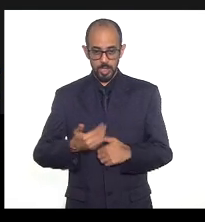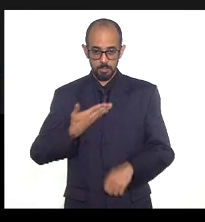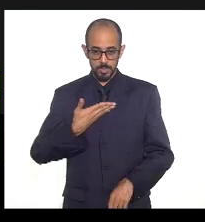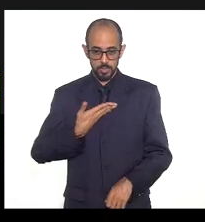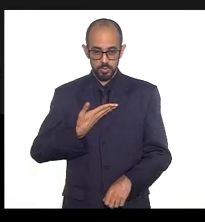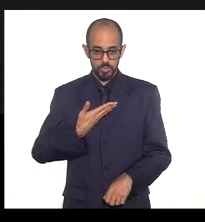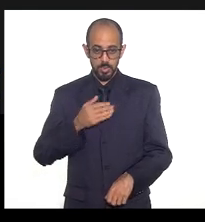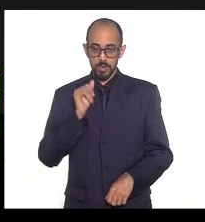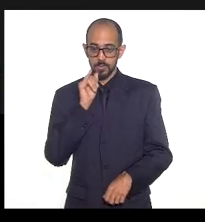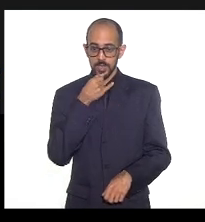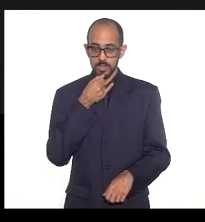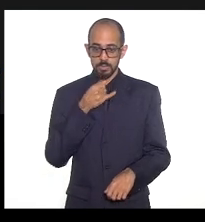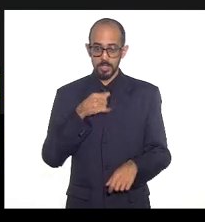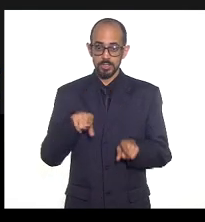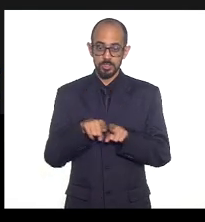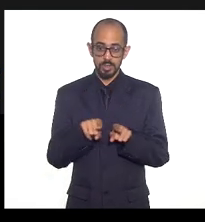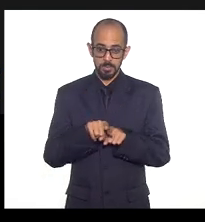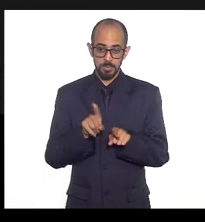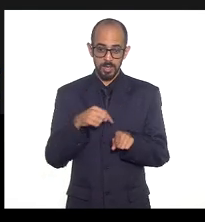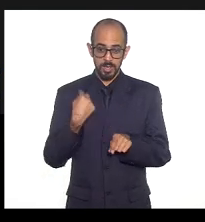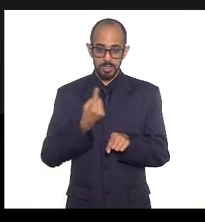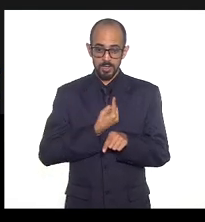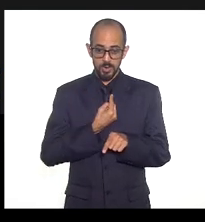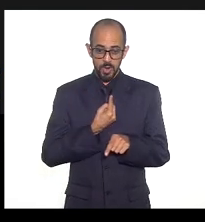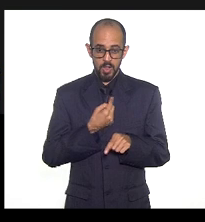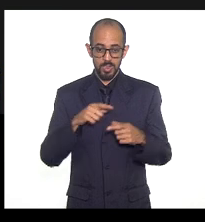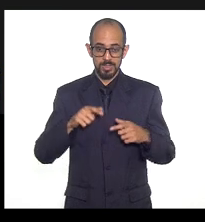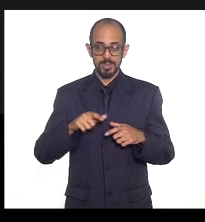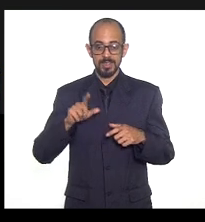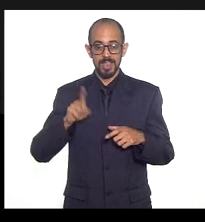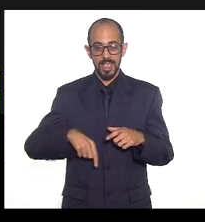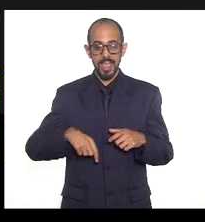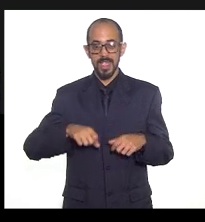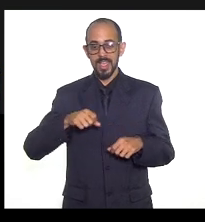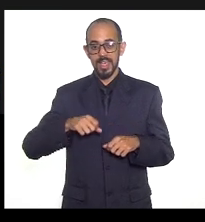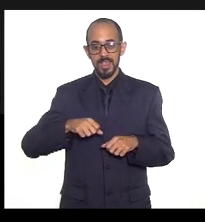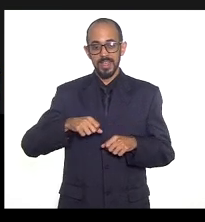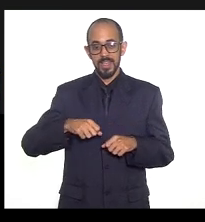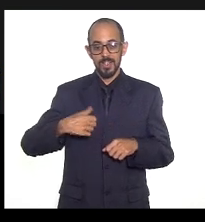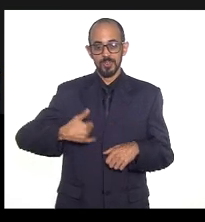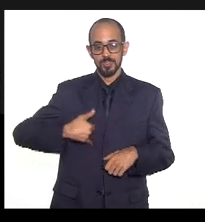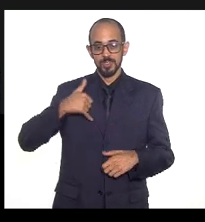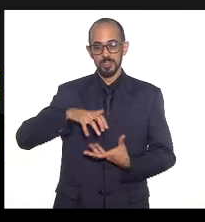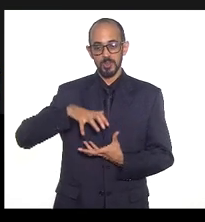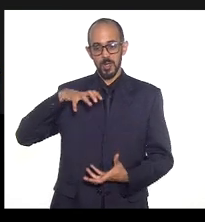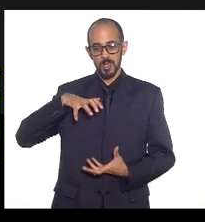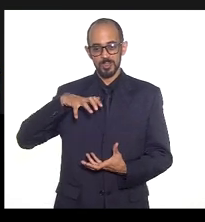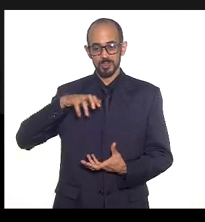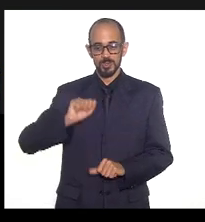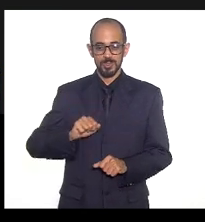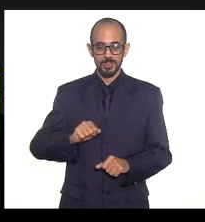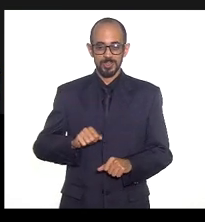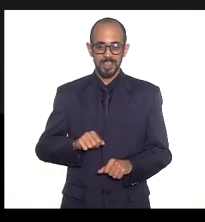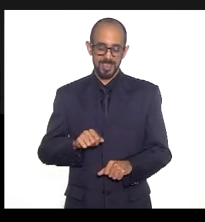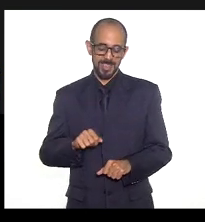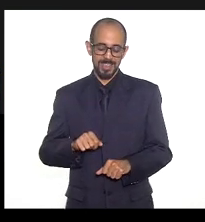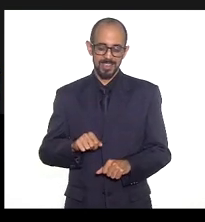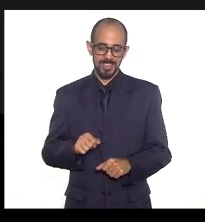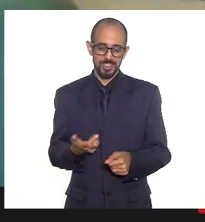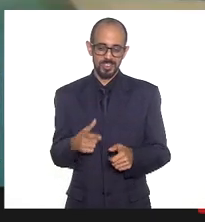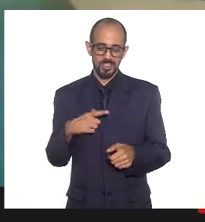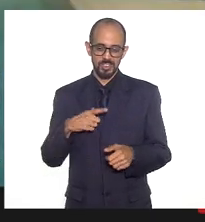Infelizmente, nós estamos também em maioria. A velha guarda desses tempos que nós chegávamos a